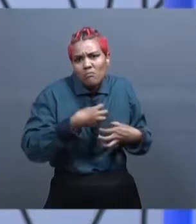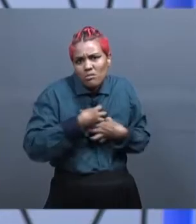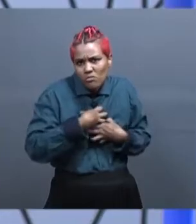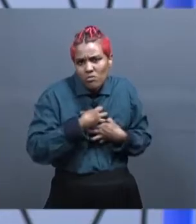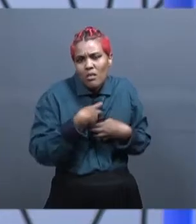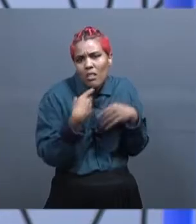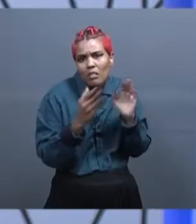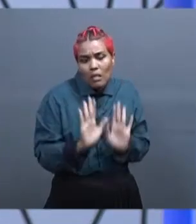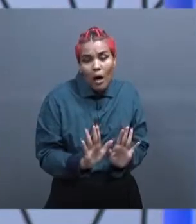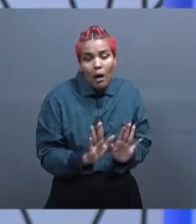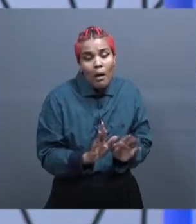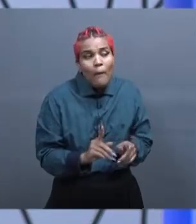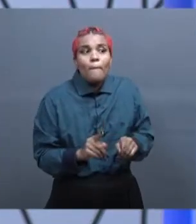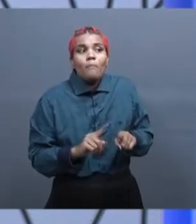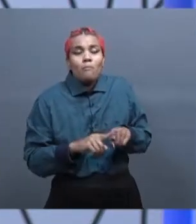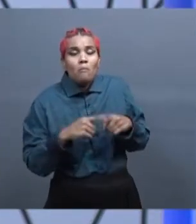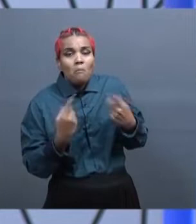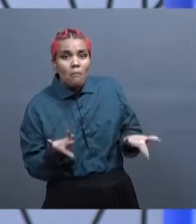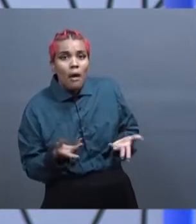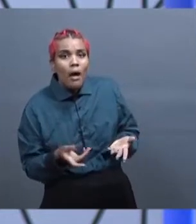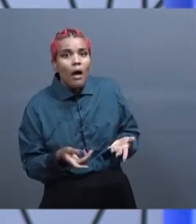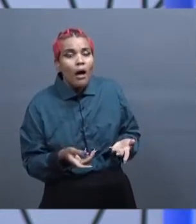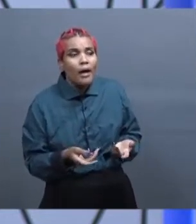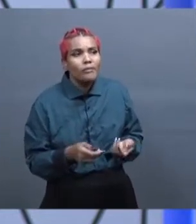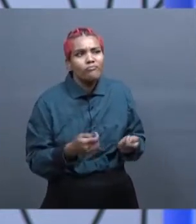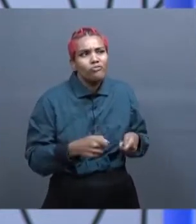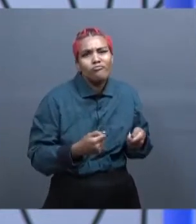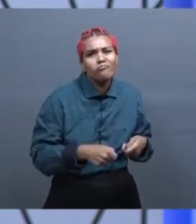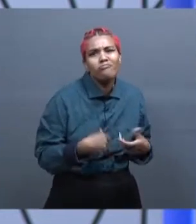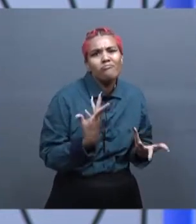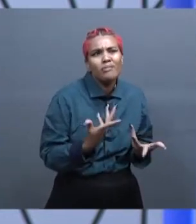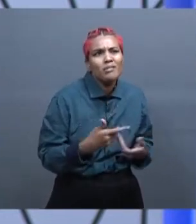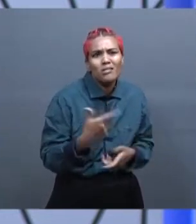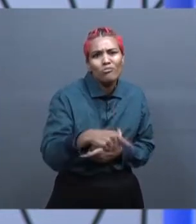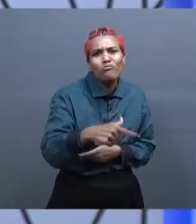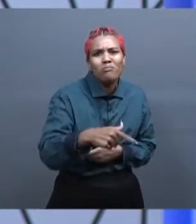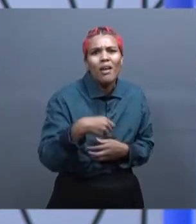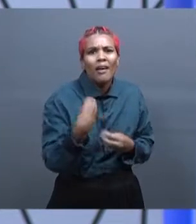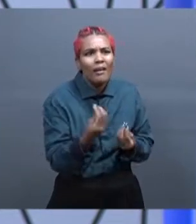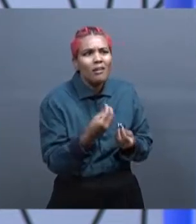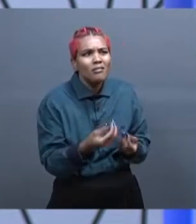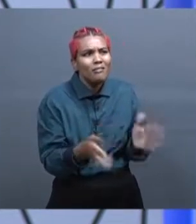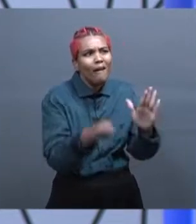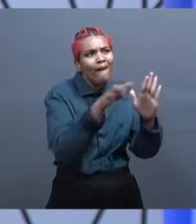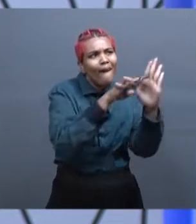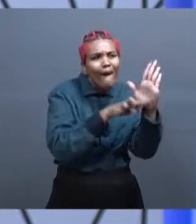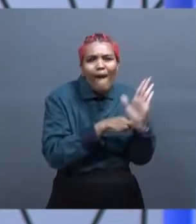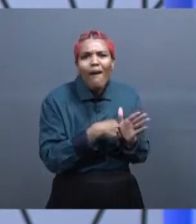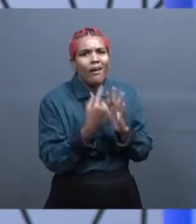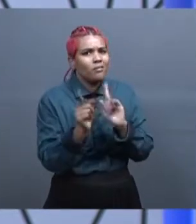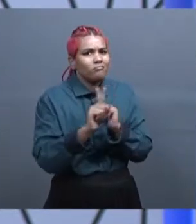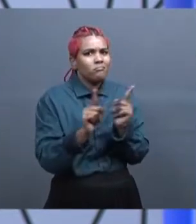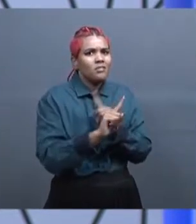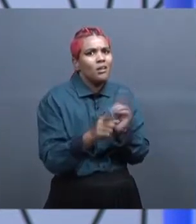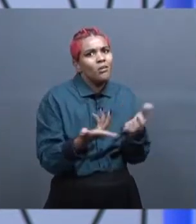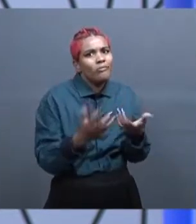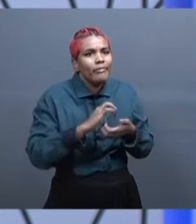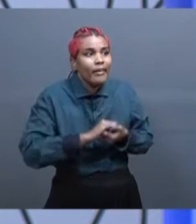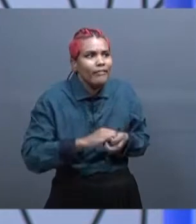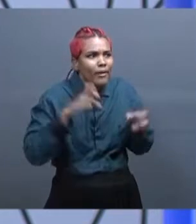mas é com certeza não existe essa lei essa regra não é tem gente que é bem